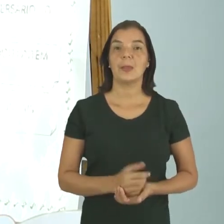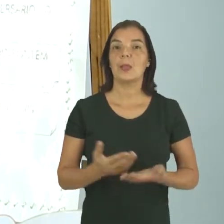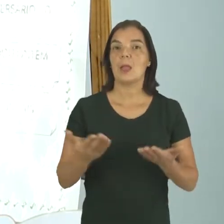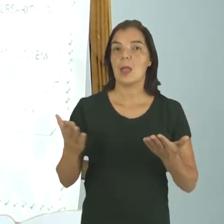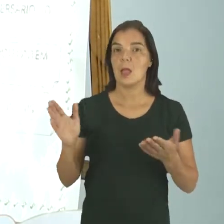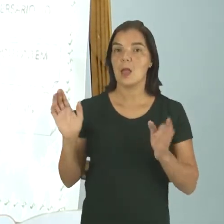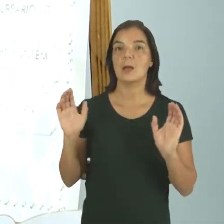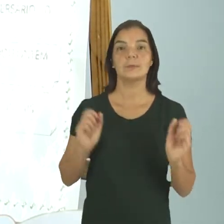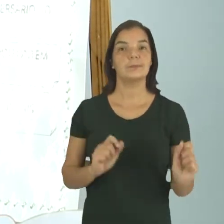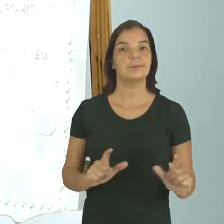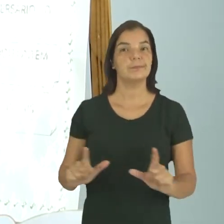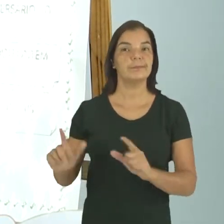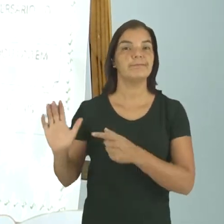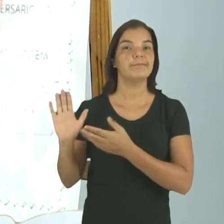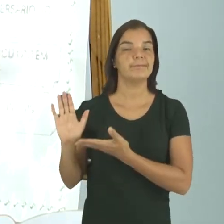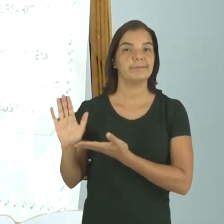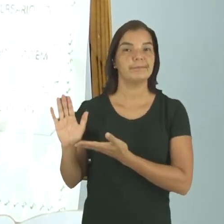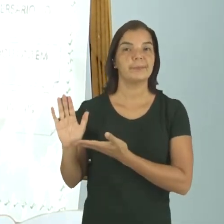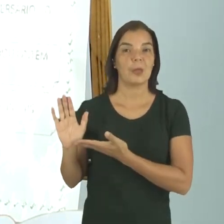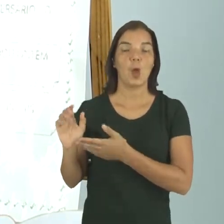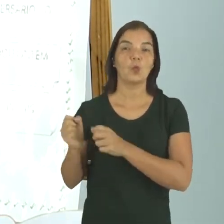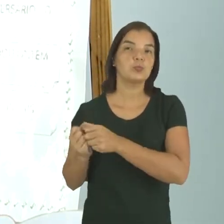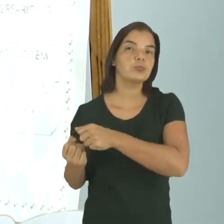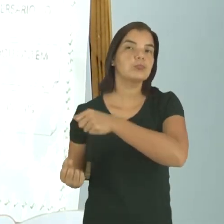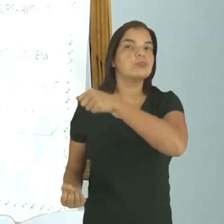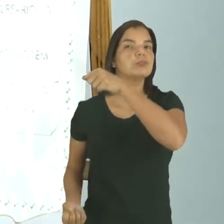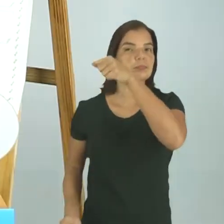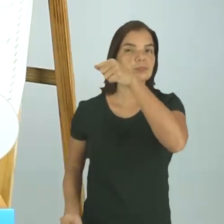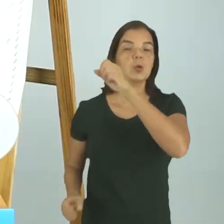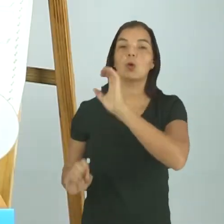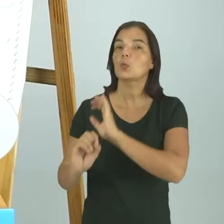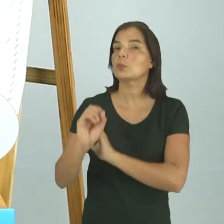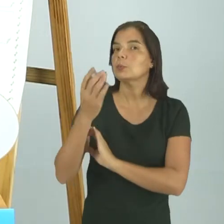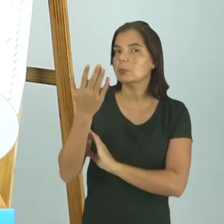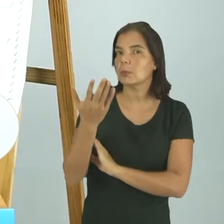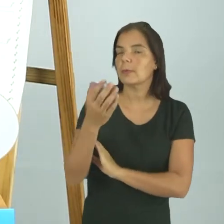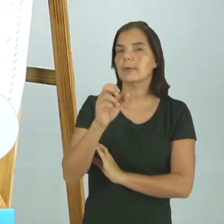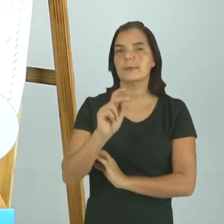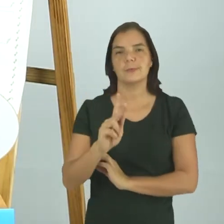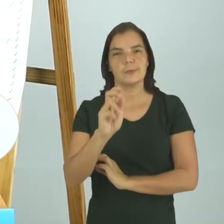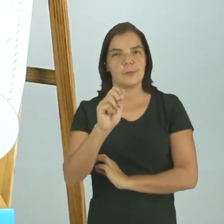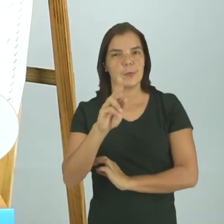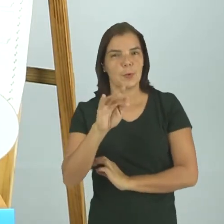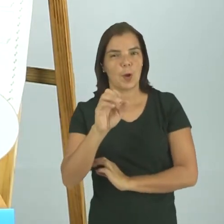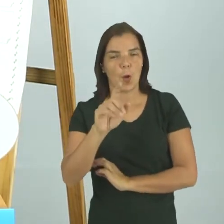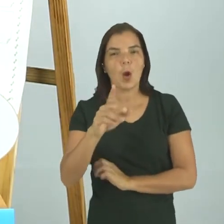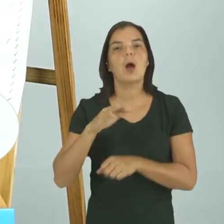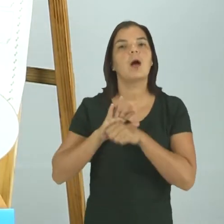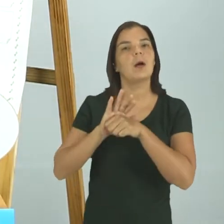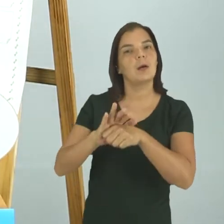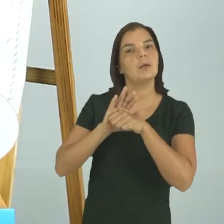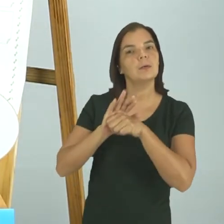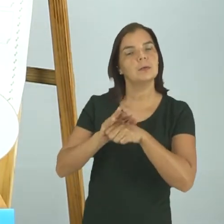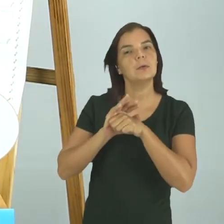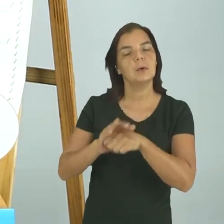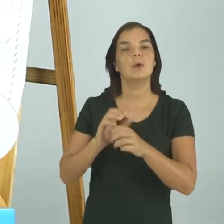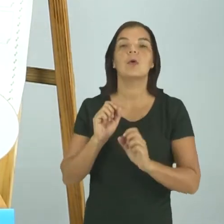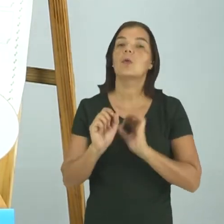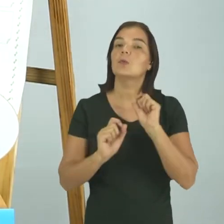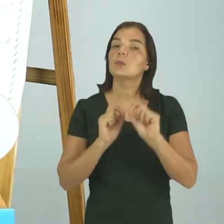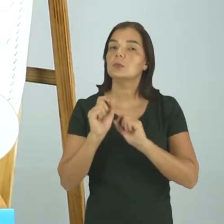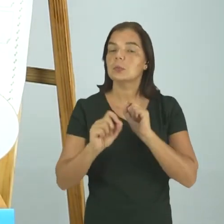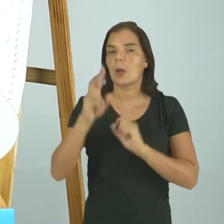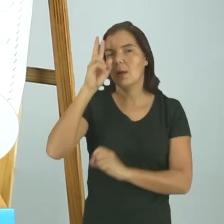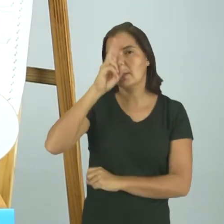Este aqui é o nosso cartaz com os acontecimentos de Cauê. Aquilo que ele ajudou, a mãe dele ajudou ele